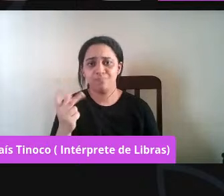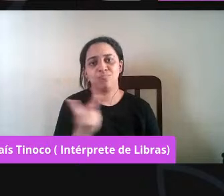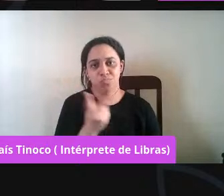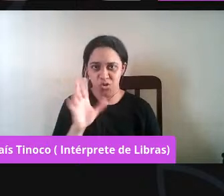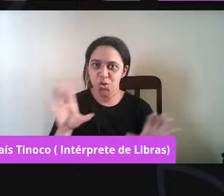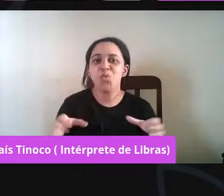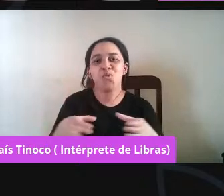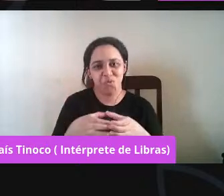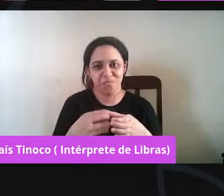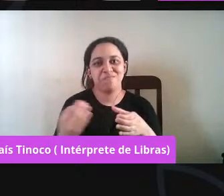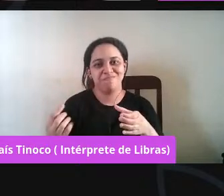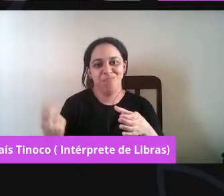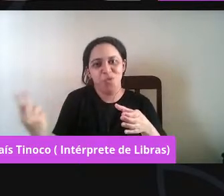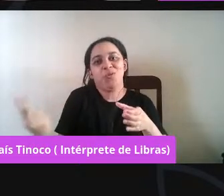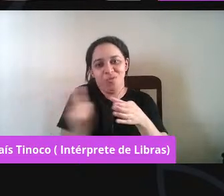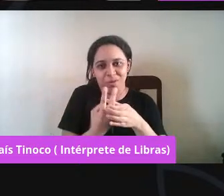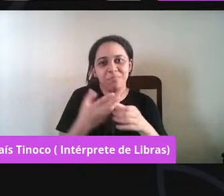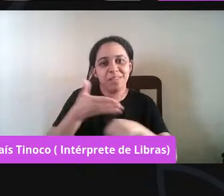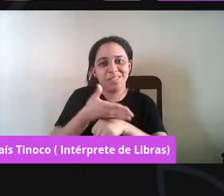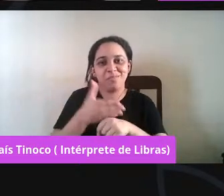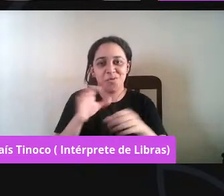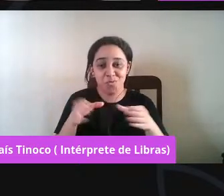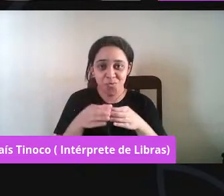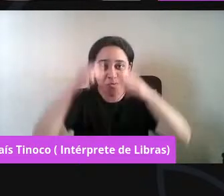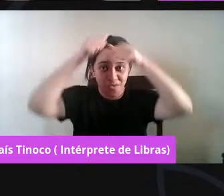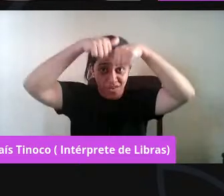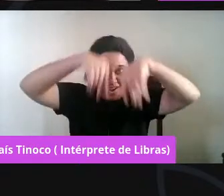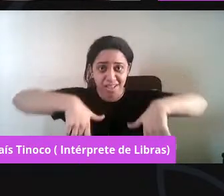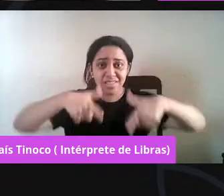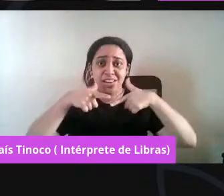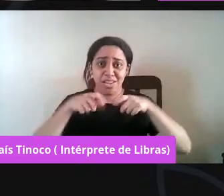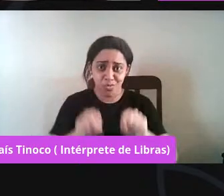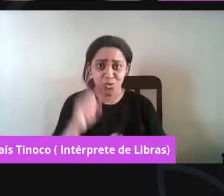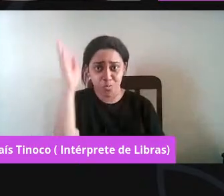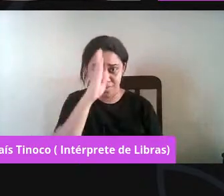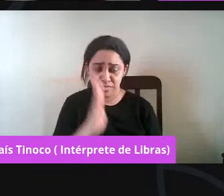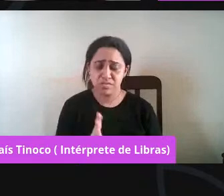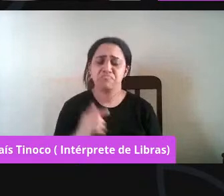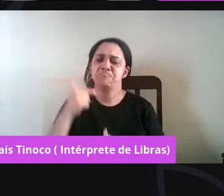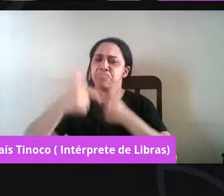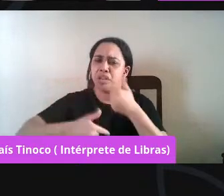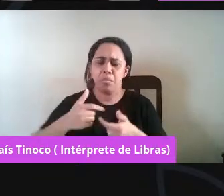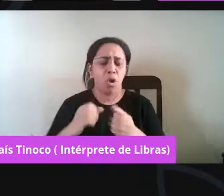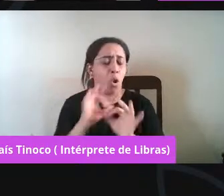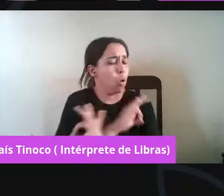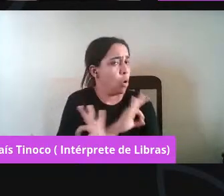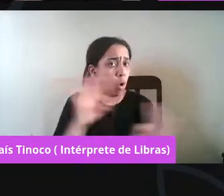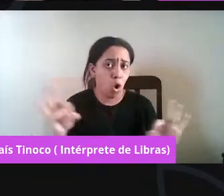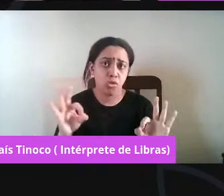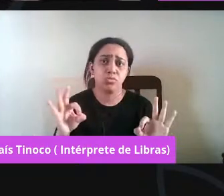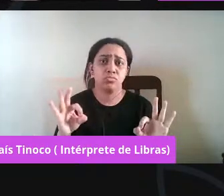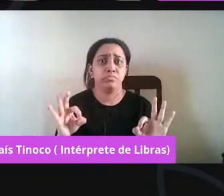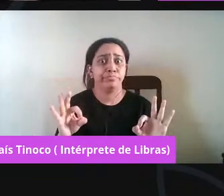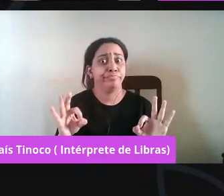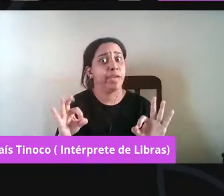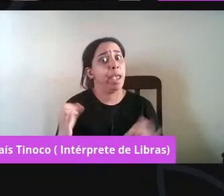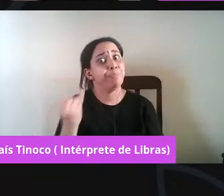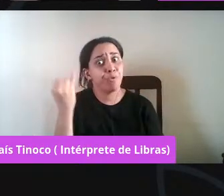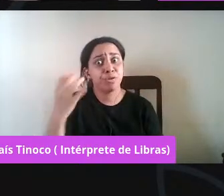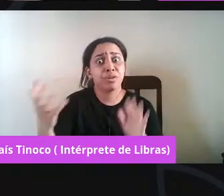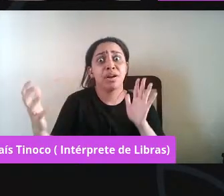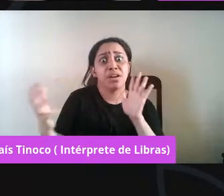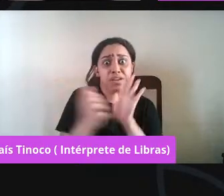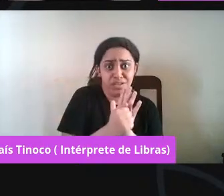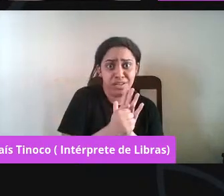também. Então, é um trabalho que não pode parar, não. É muito bom, a gente tem que registrar antes que desapareça. Porque hoje você